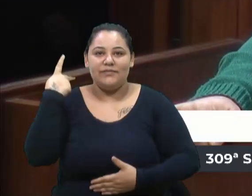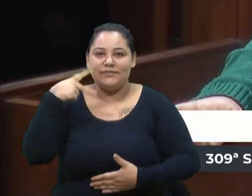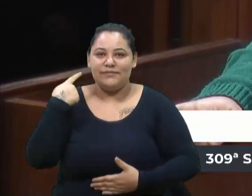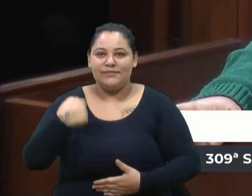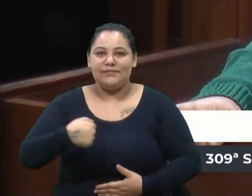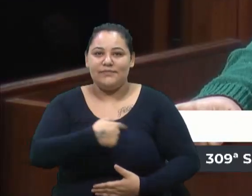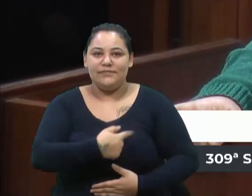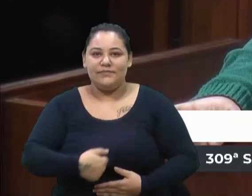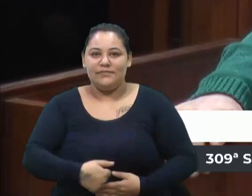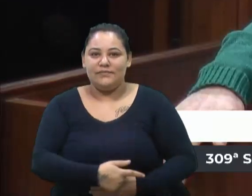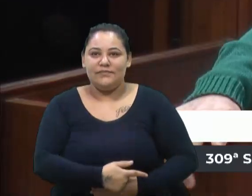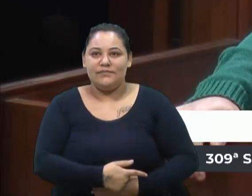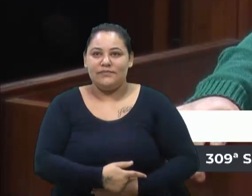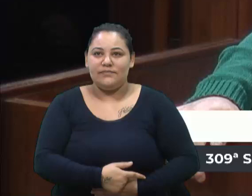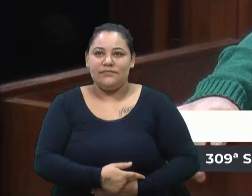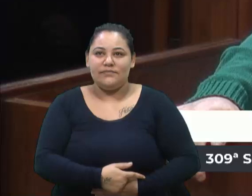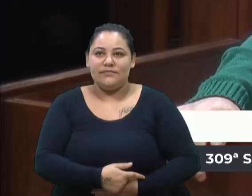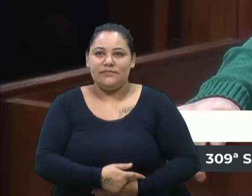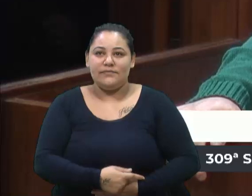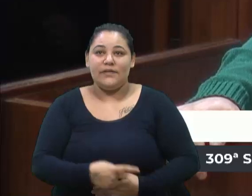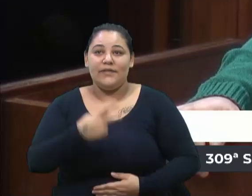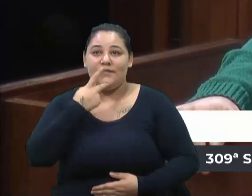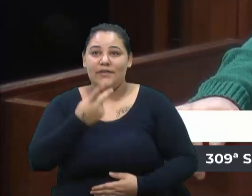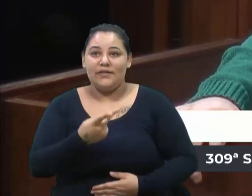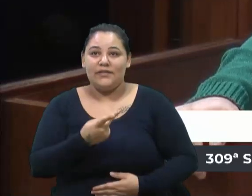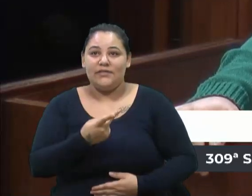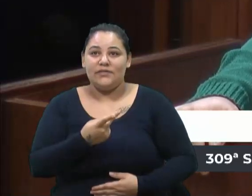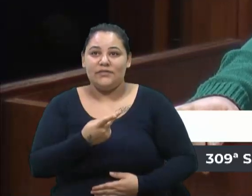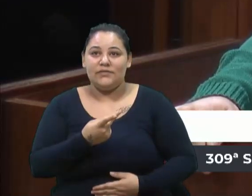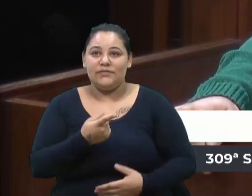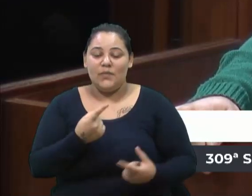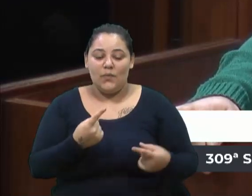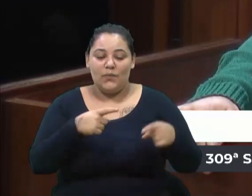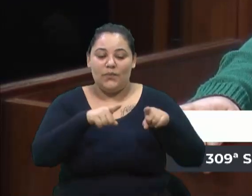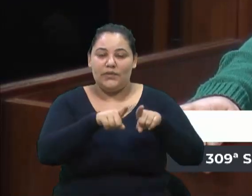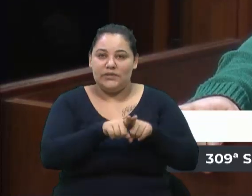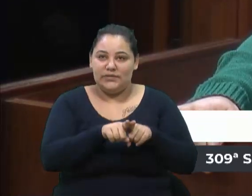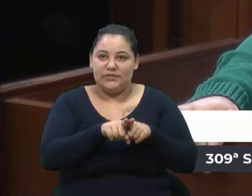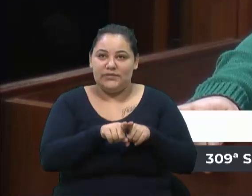hoje que fez uma fala sobre a questão de parcerias né